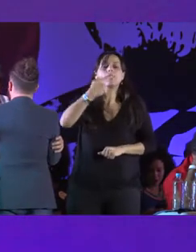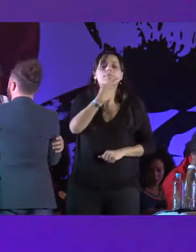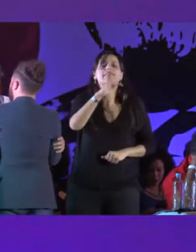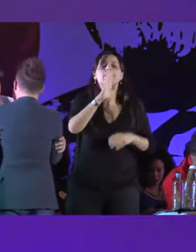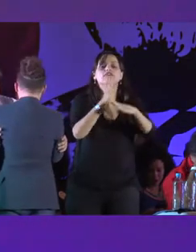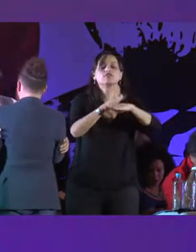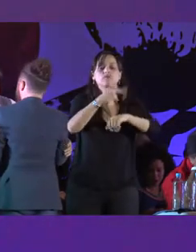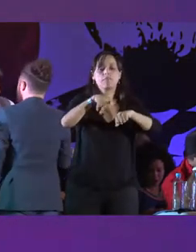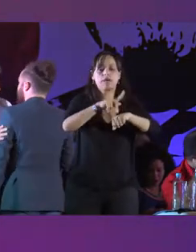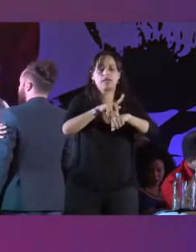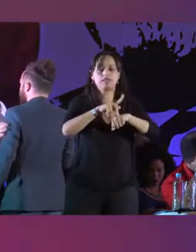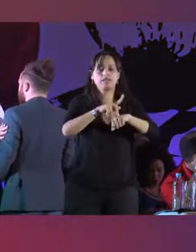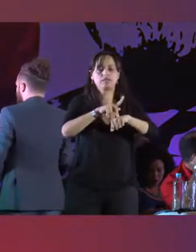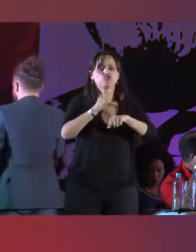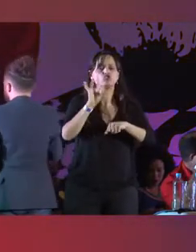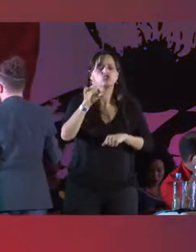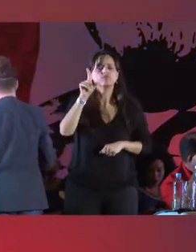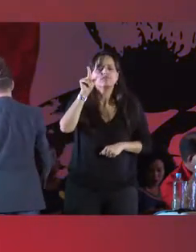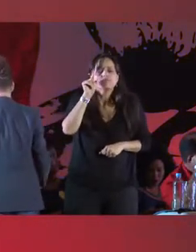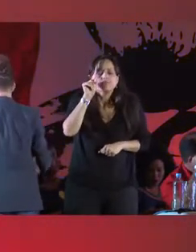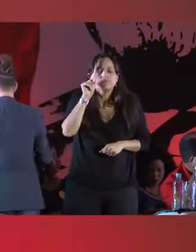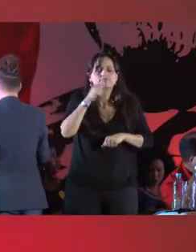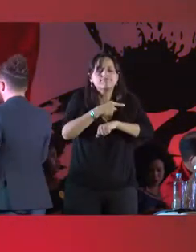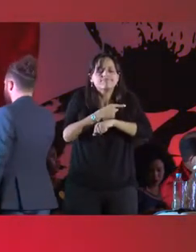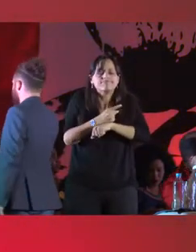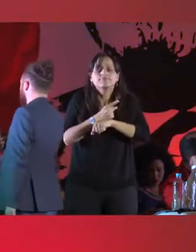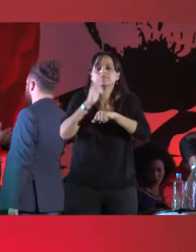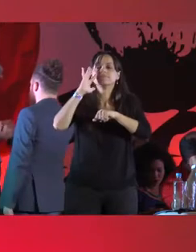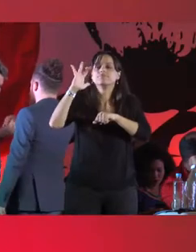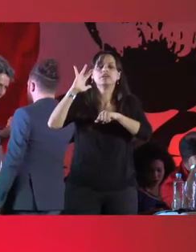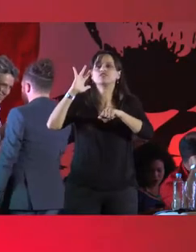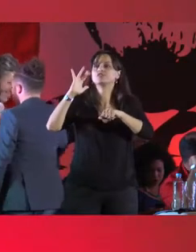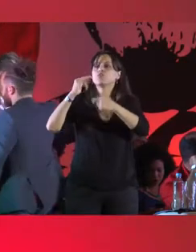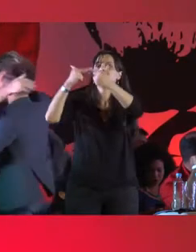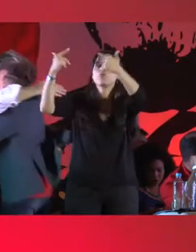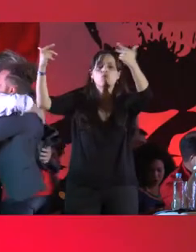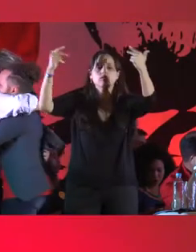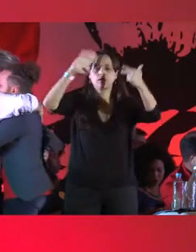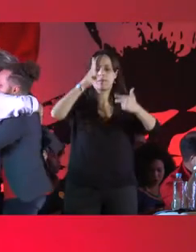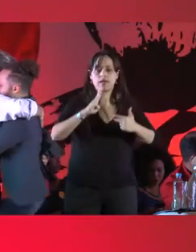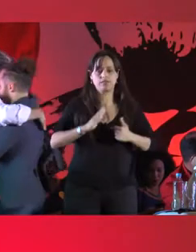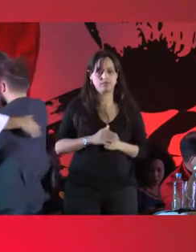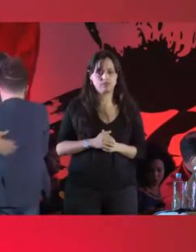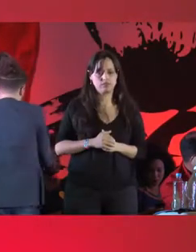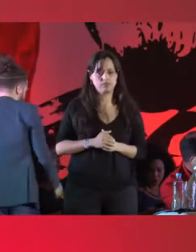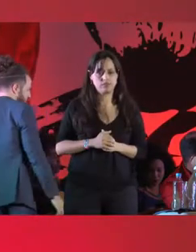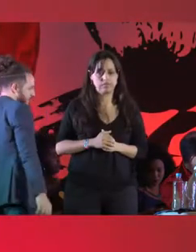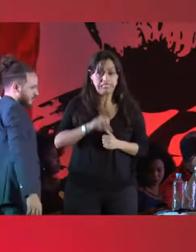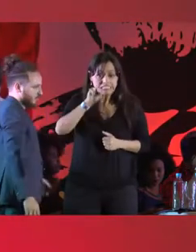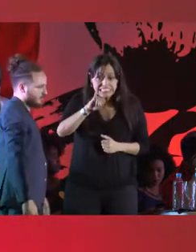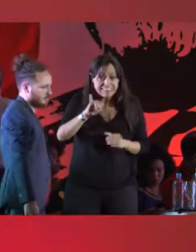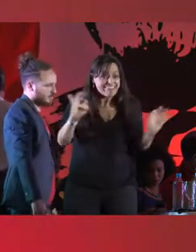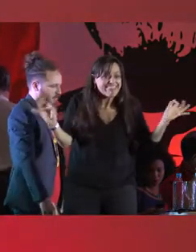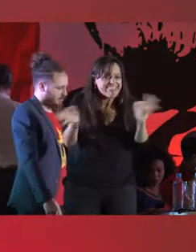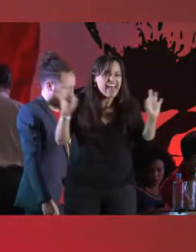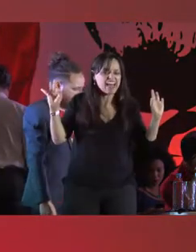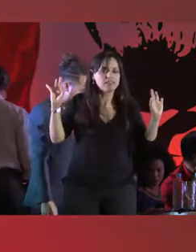fechar os olhos 30 segundos e tentar imaginar o Brasil de hoje sem o PT.